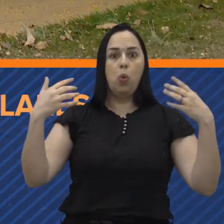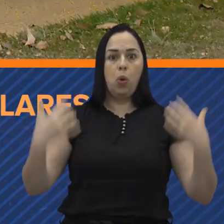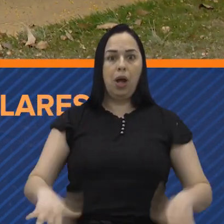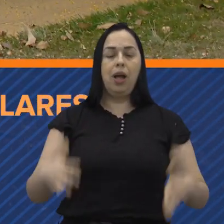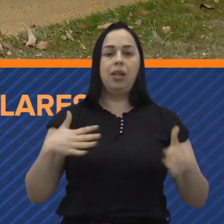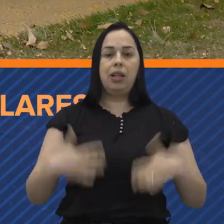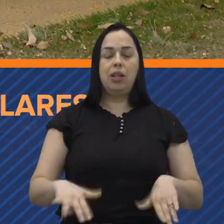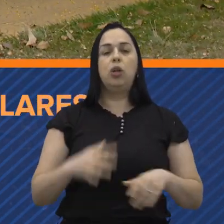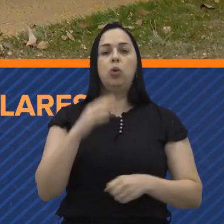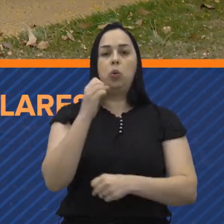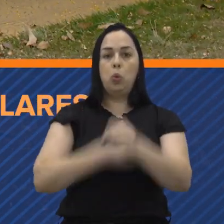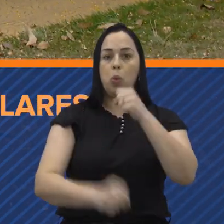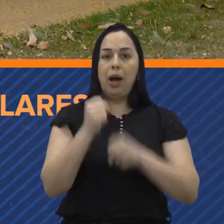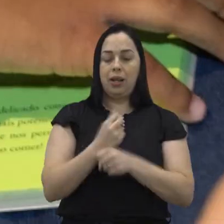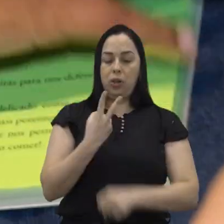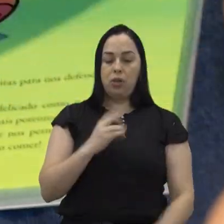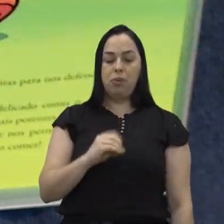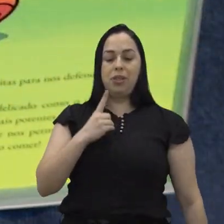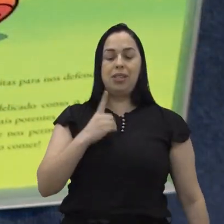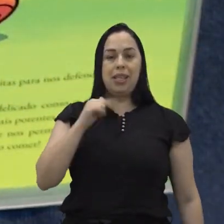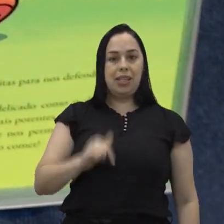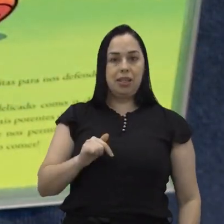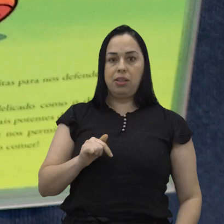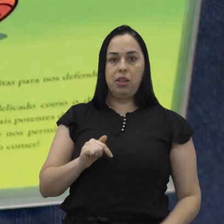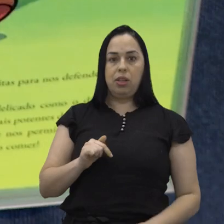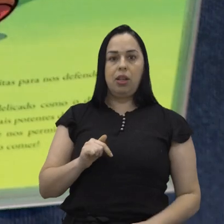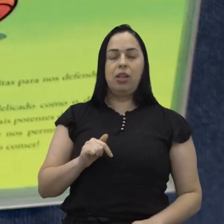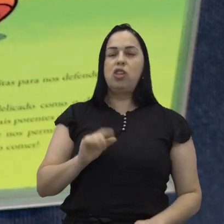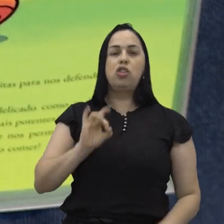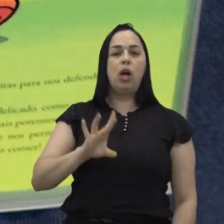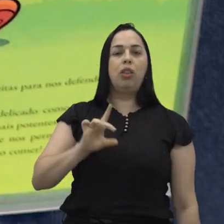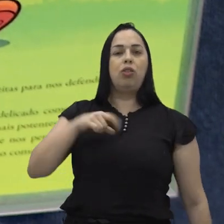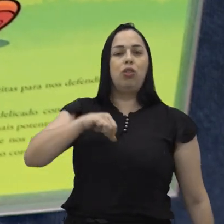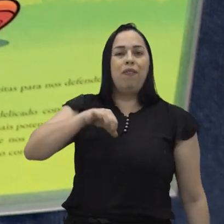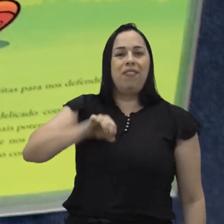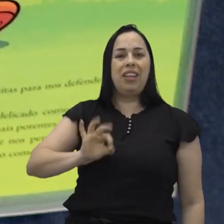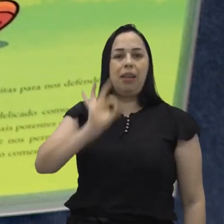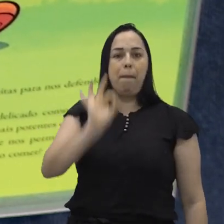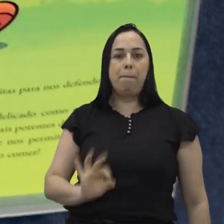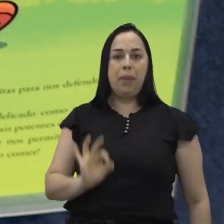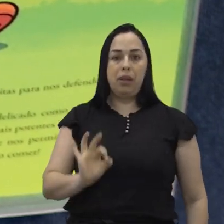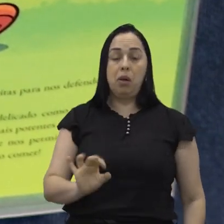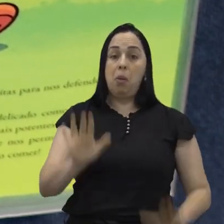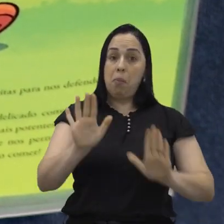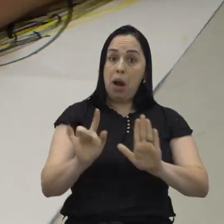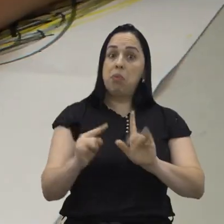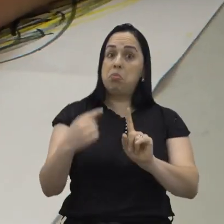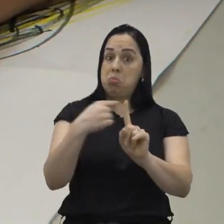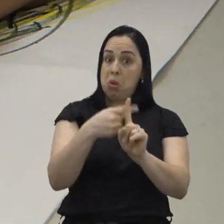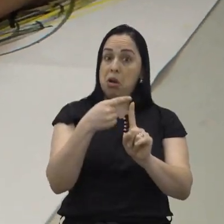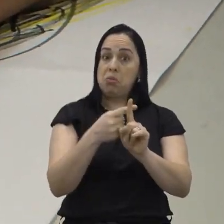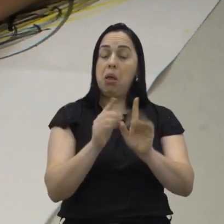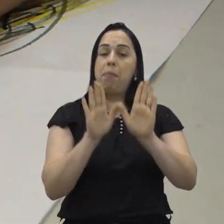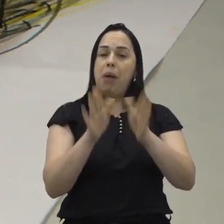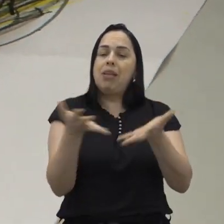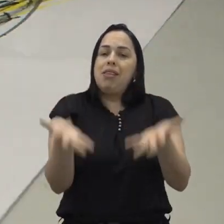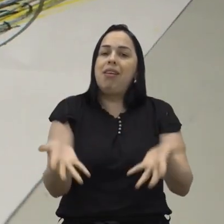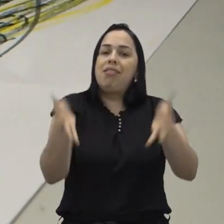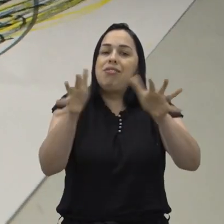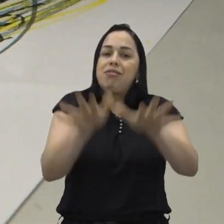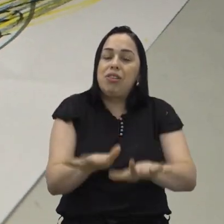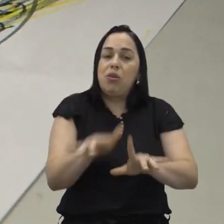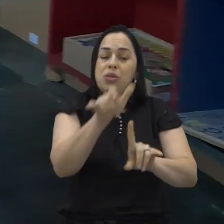mil para 607 mil. Em 2017, não chegava nem a 90 mil. Apesar dos